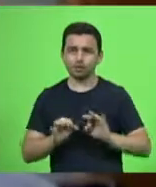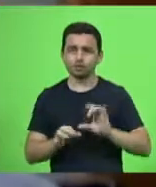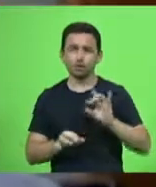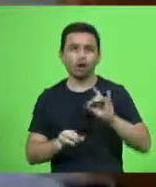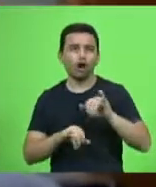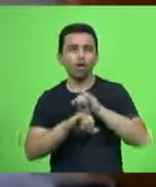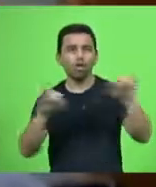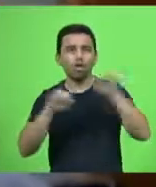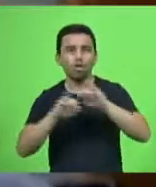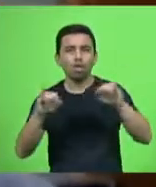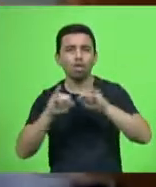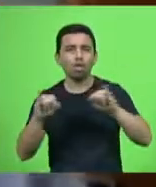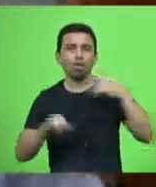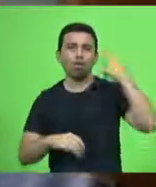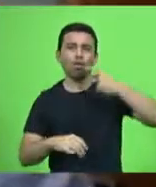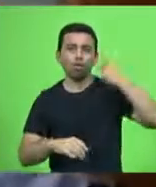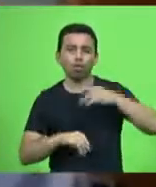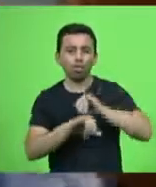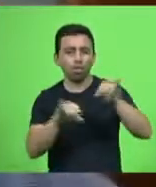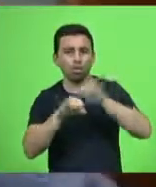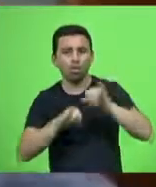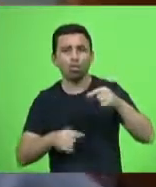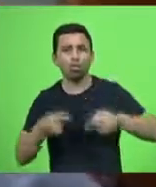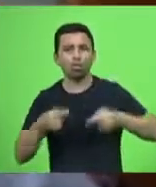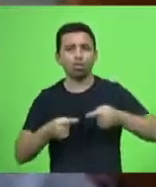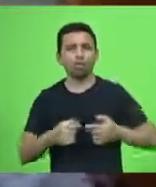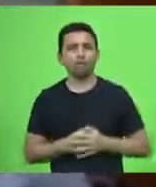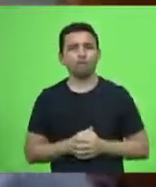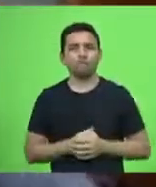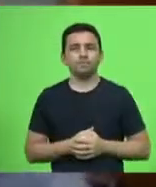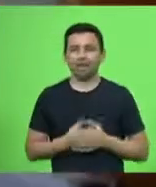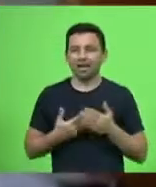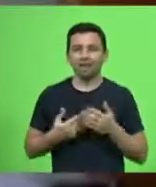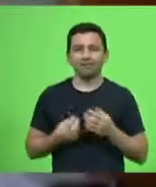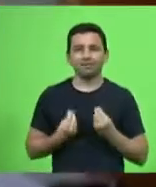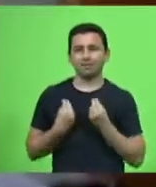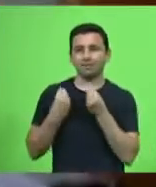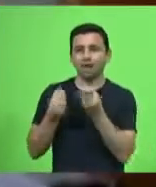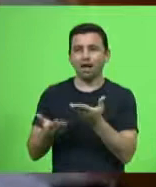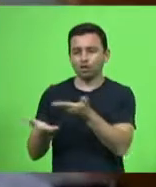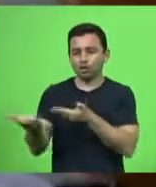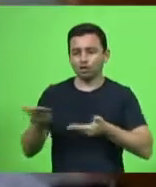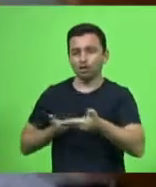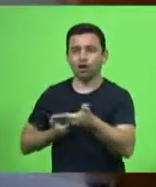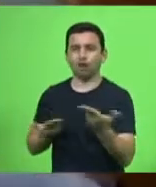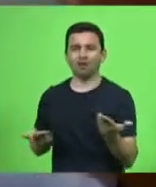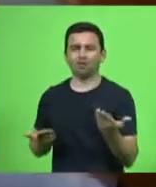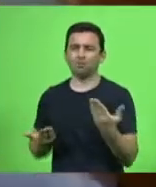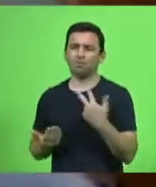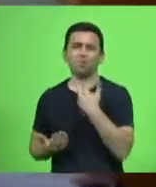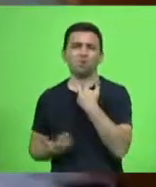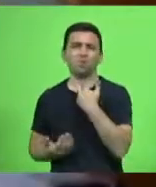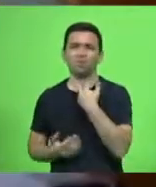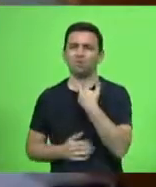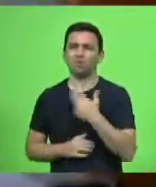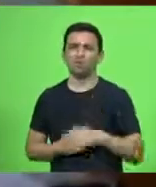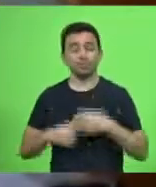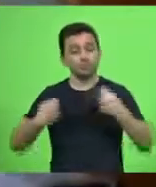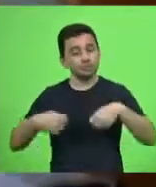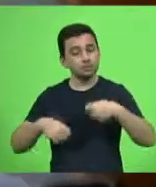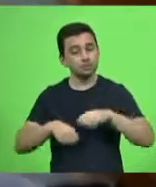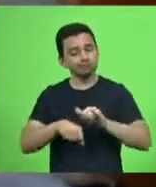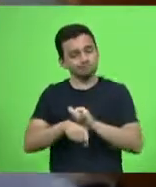politiqueira, não pode ser obra que se faz em troca de um toma lá da cá. Tem que ser obra